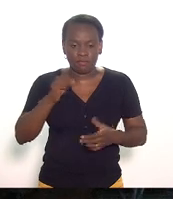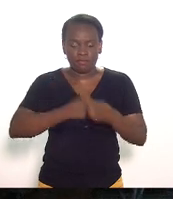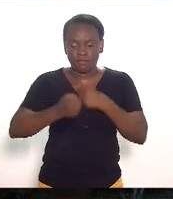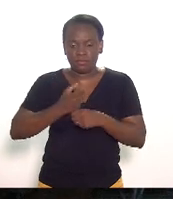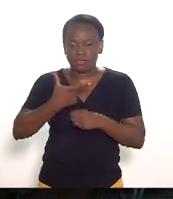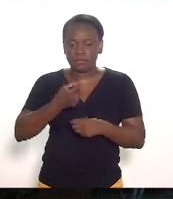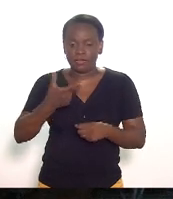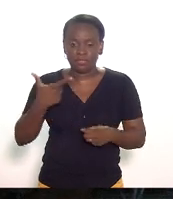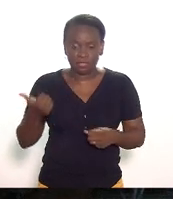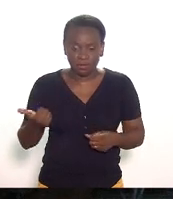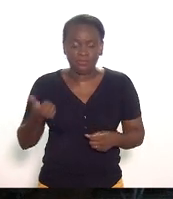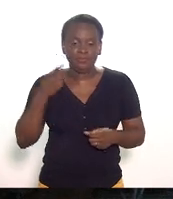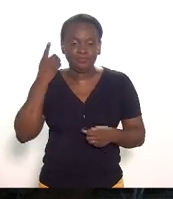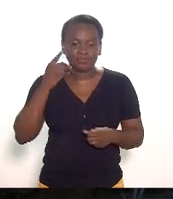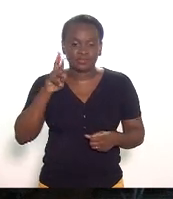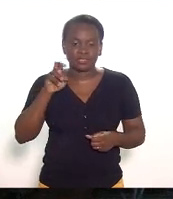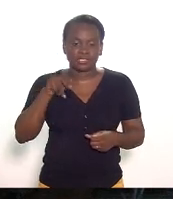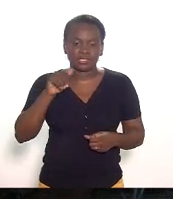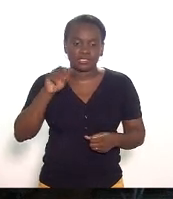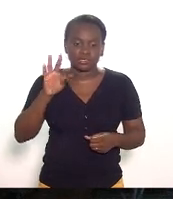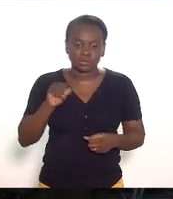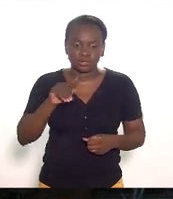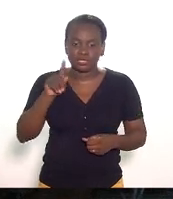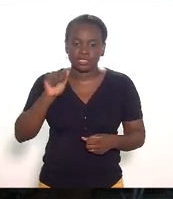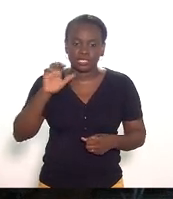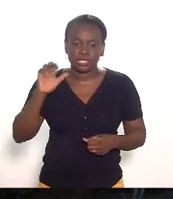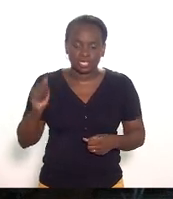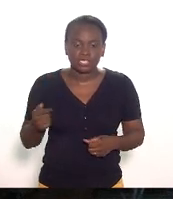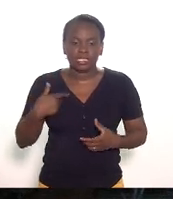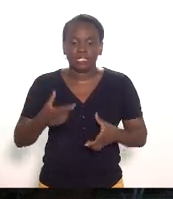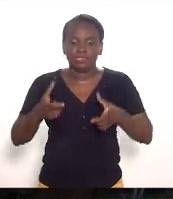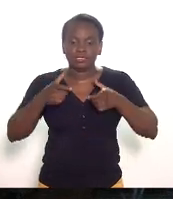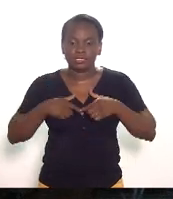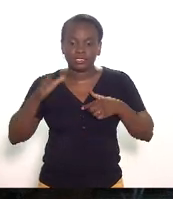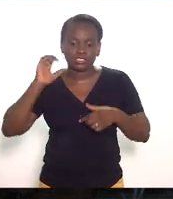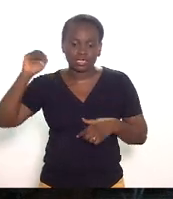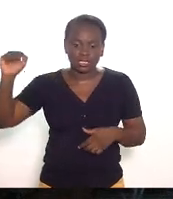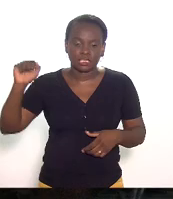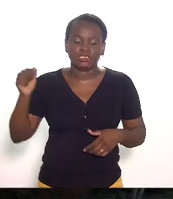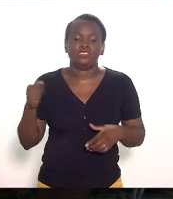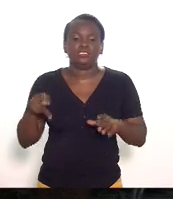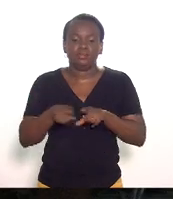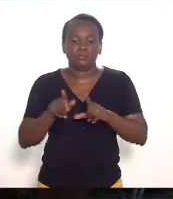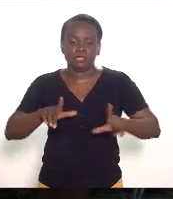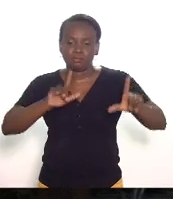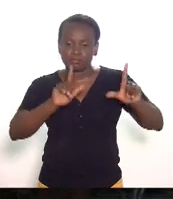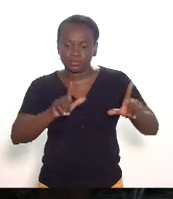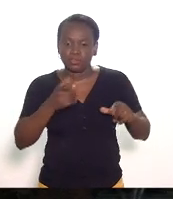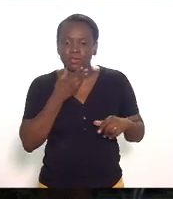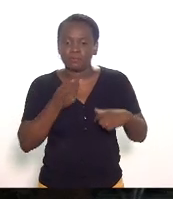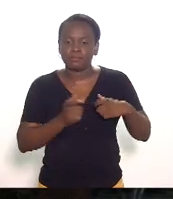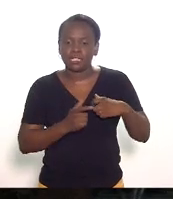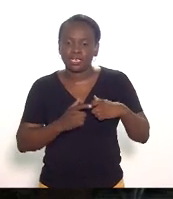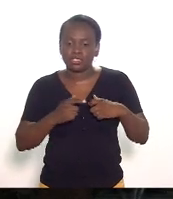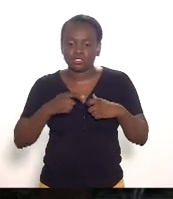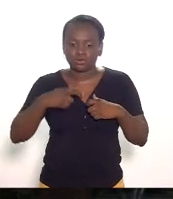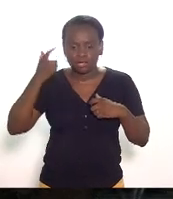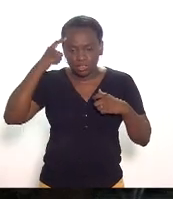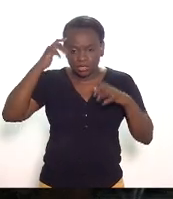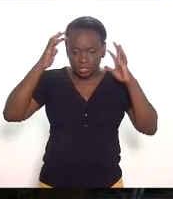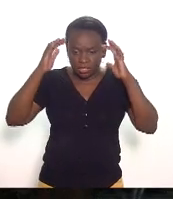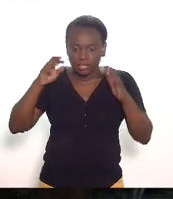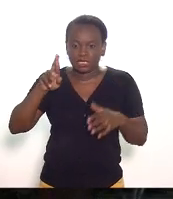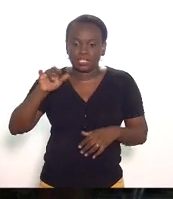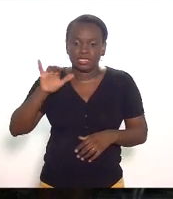2021, de autoria do deputado Renato Zaca, que concede medalha Tiradentes e o respectivo diploma ao médico neurologista